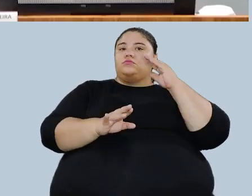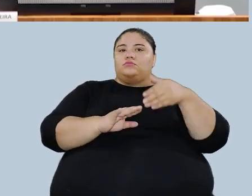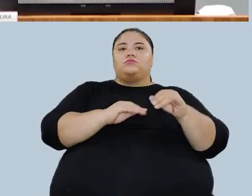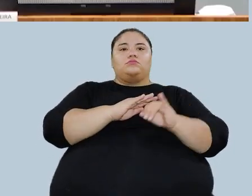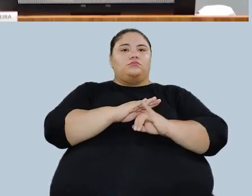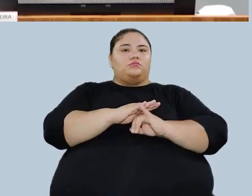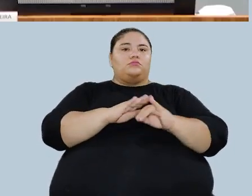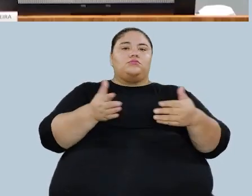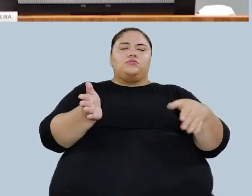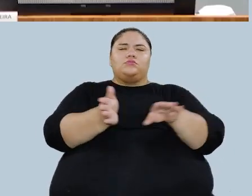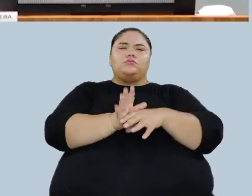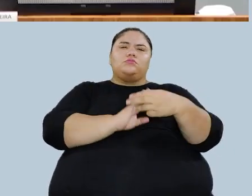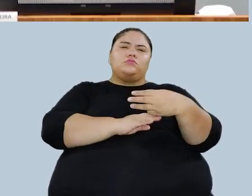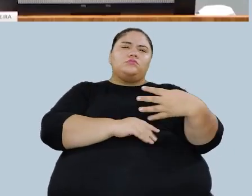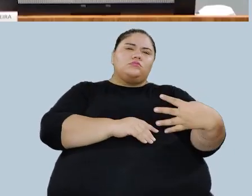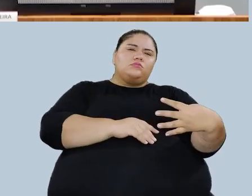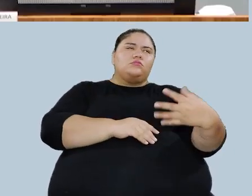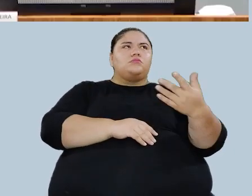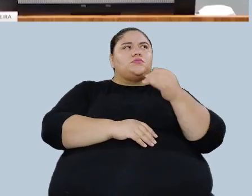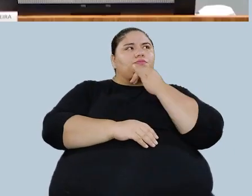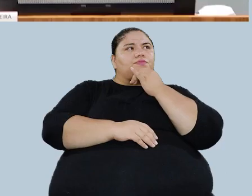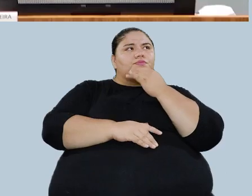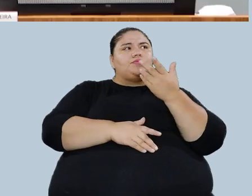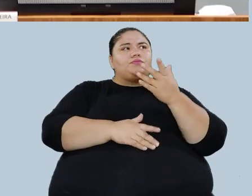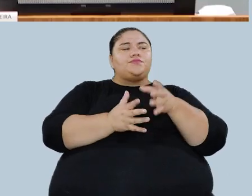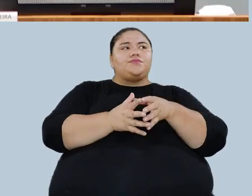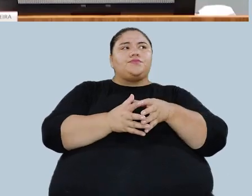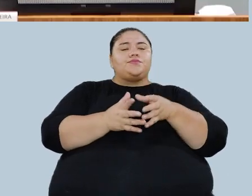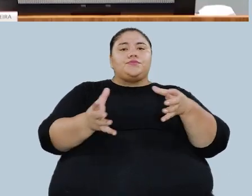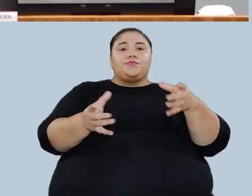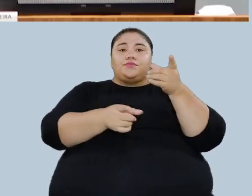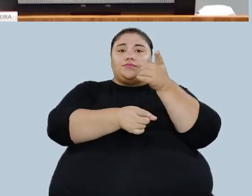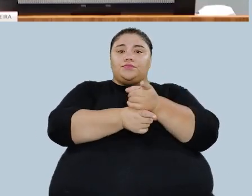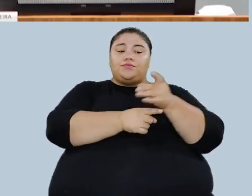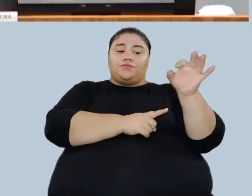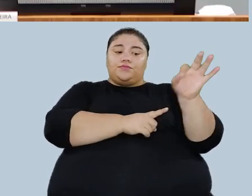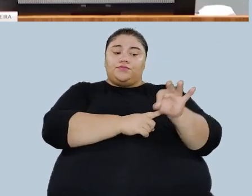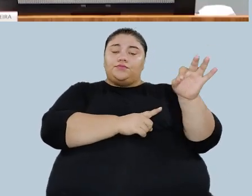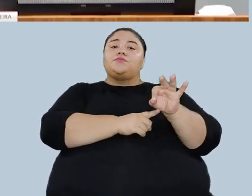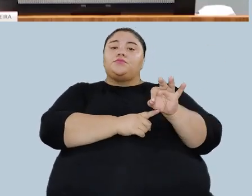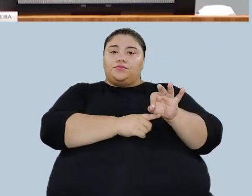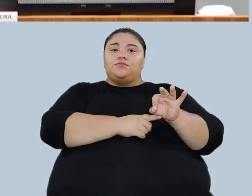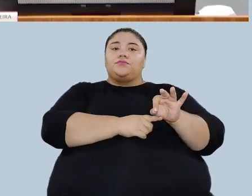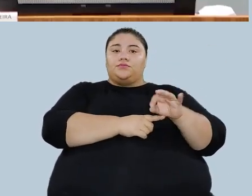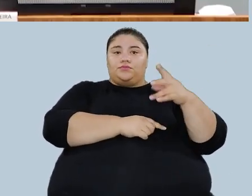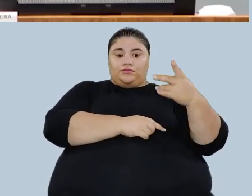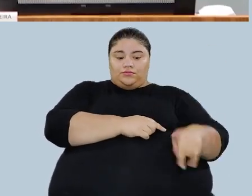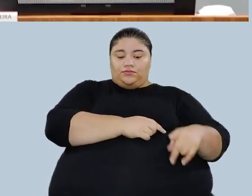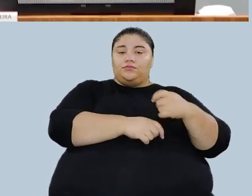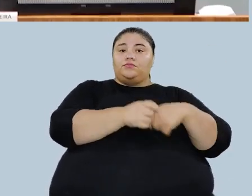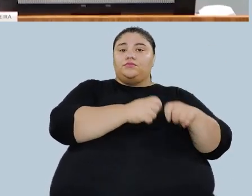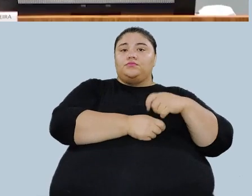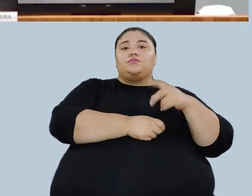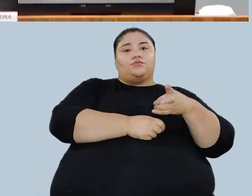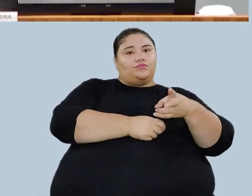quando chegarem 34, o volume que for encontrável de alíquota para essas operações,